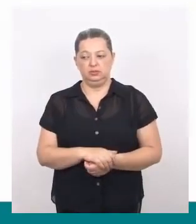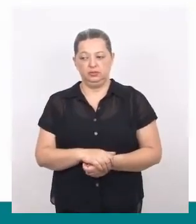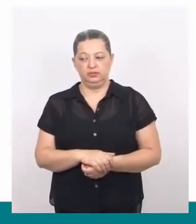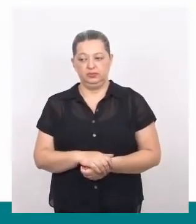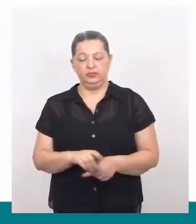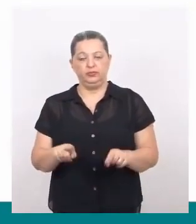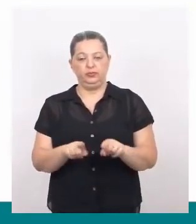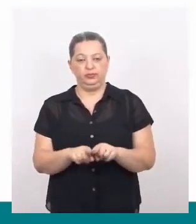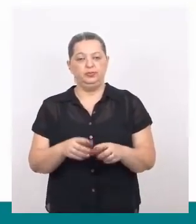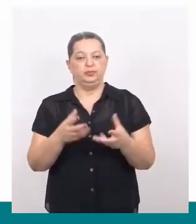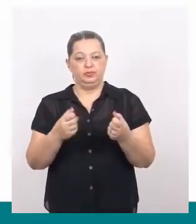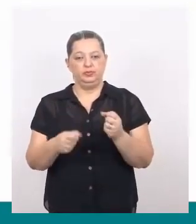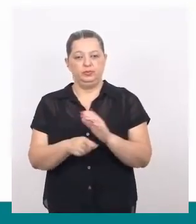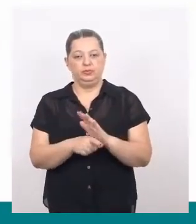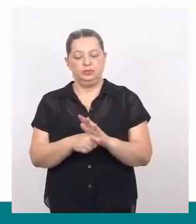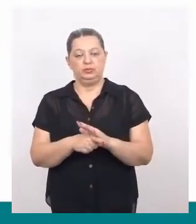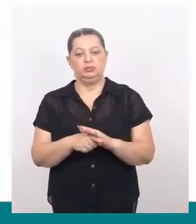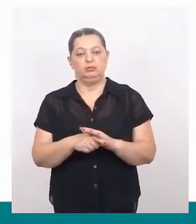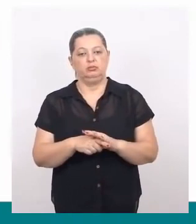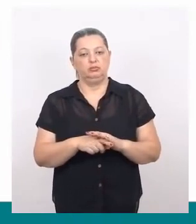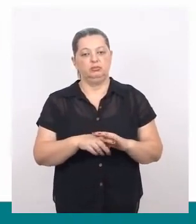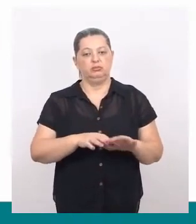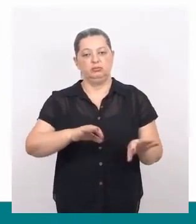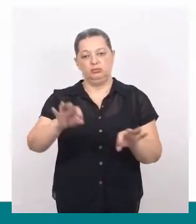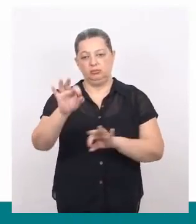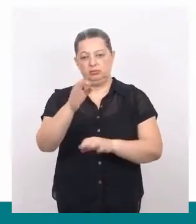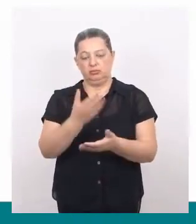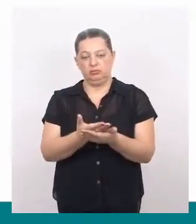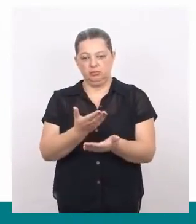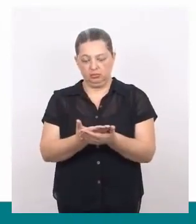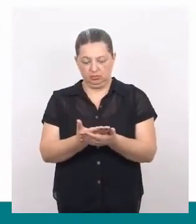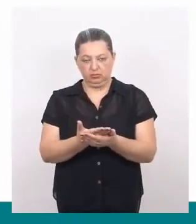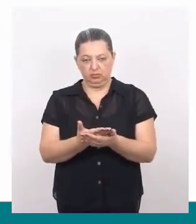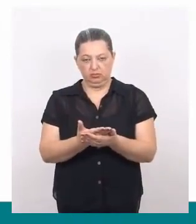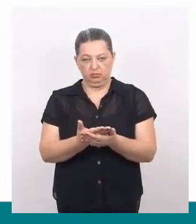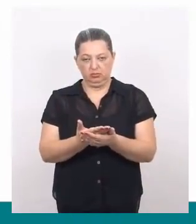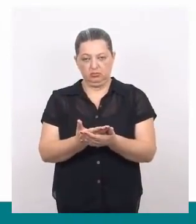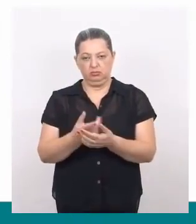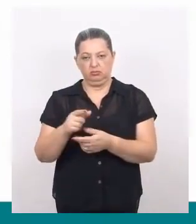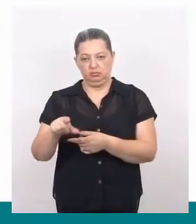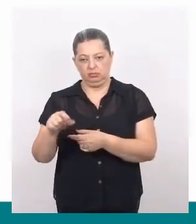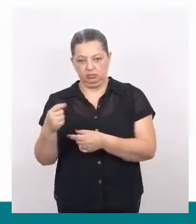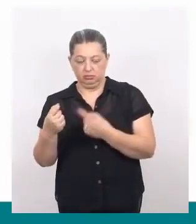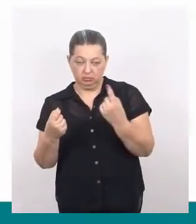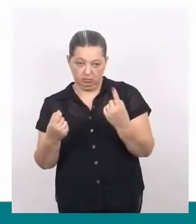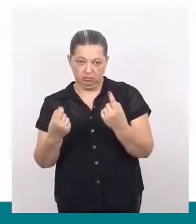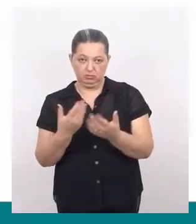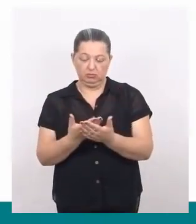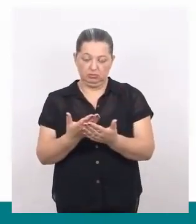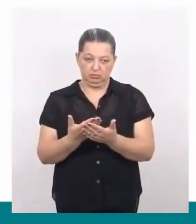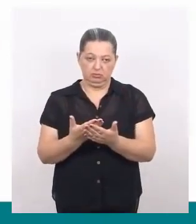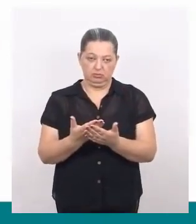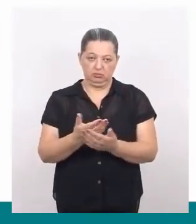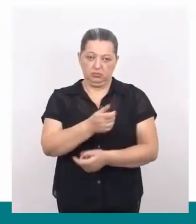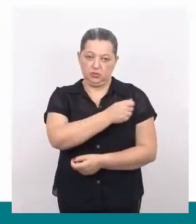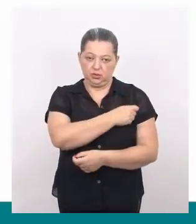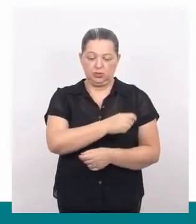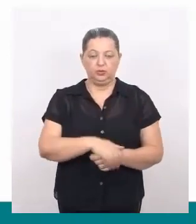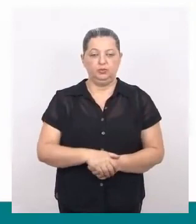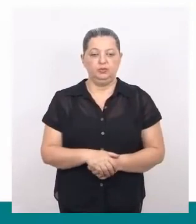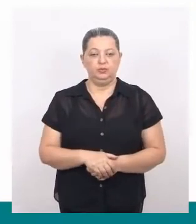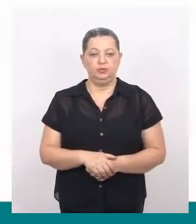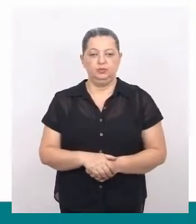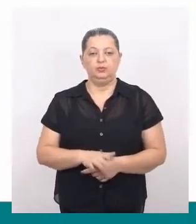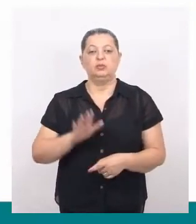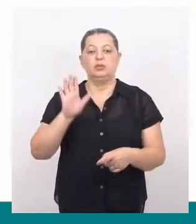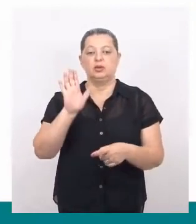um tempo adicional de estudos no lugar de pegar uma aula com estudantes. Então, como é que vai ficar a vida dele?